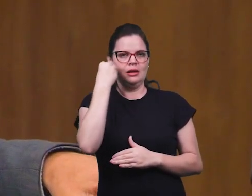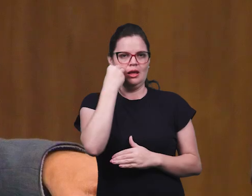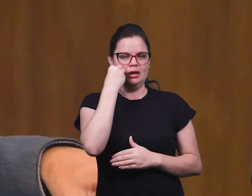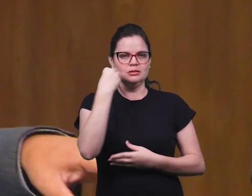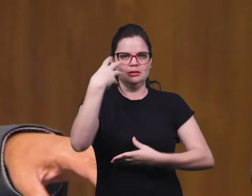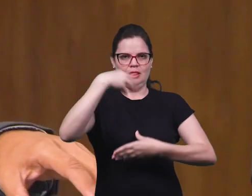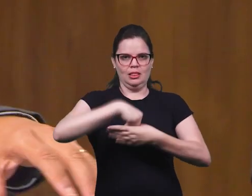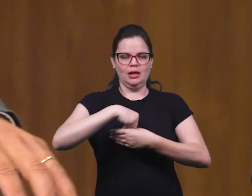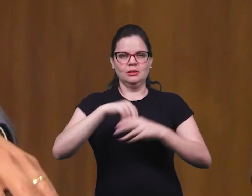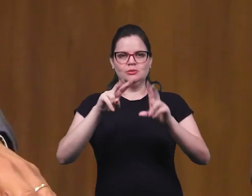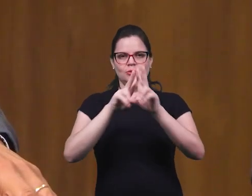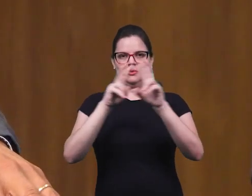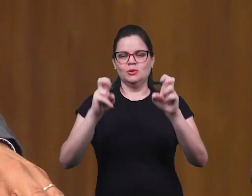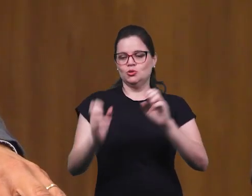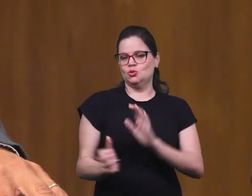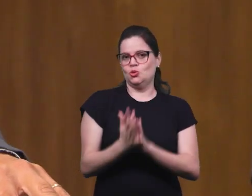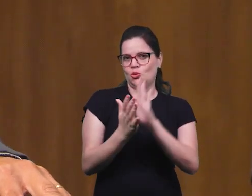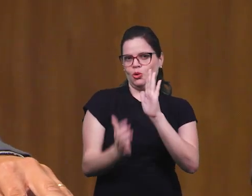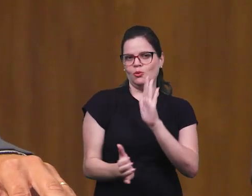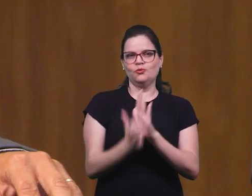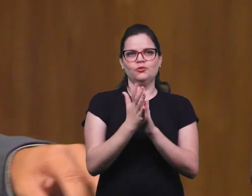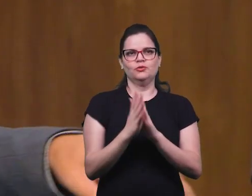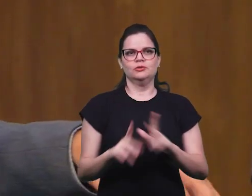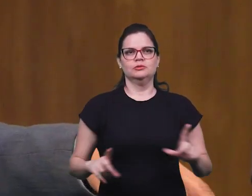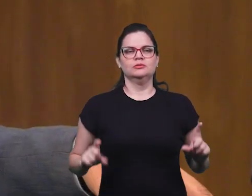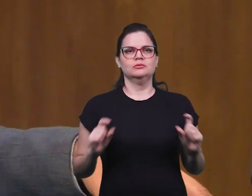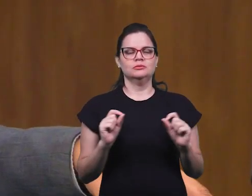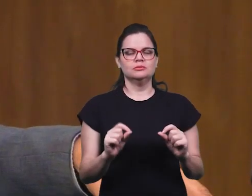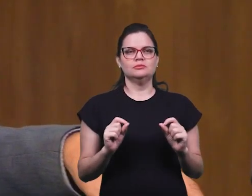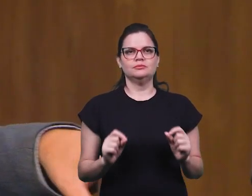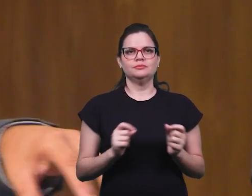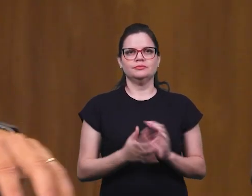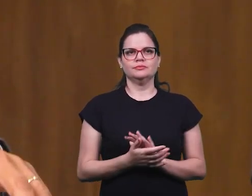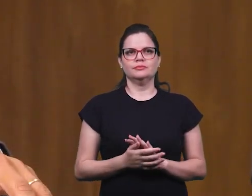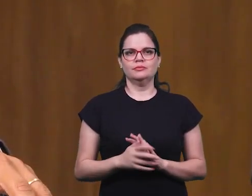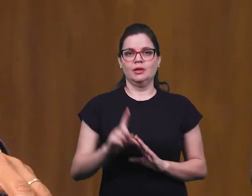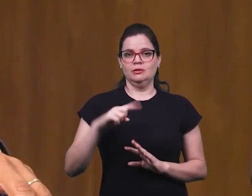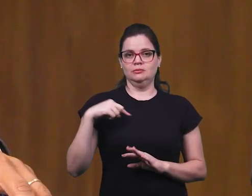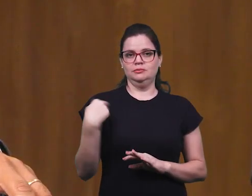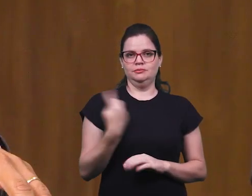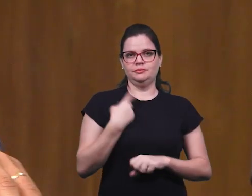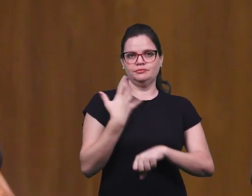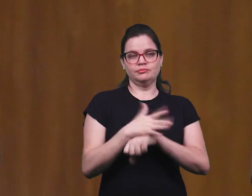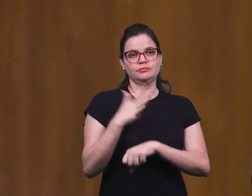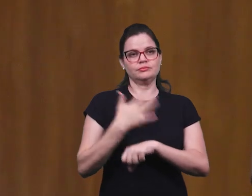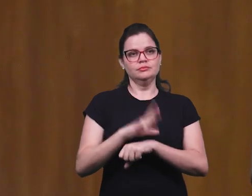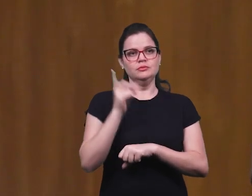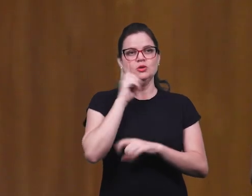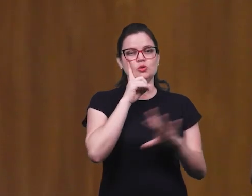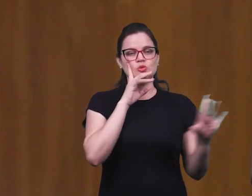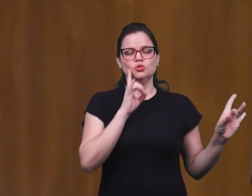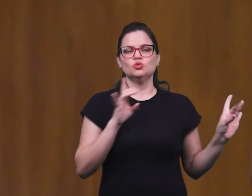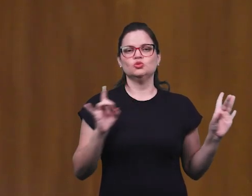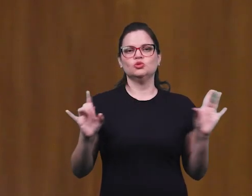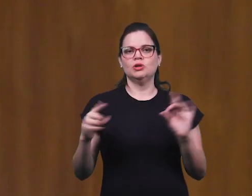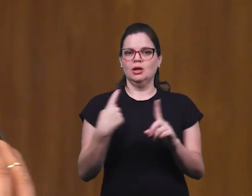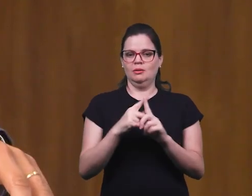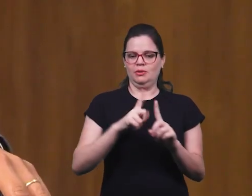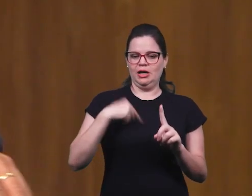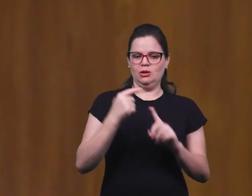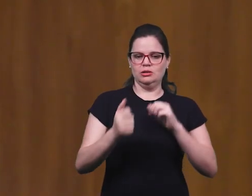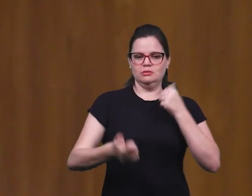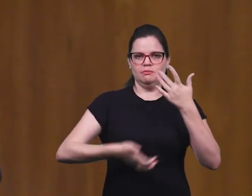música, com o louvor, é aquilo que nós vivemos. Então, o louvor é nós